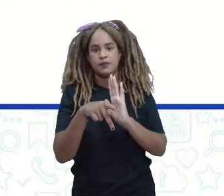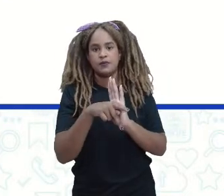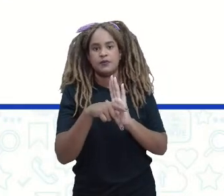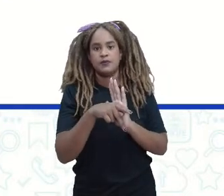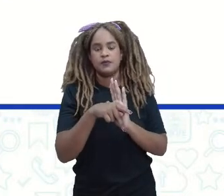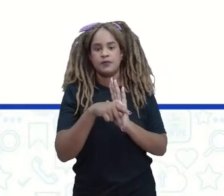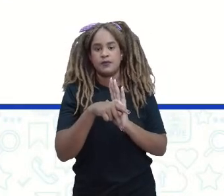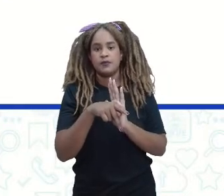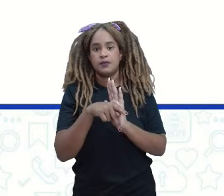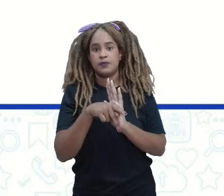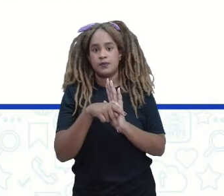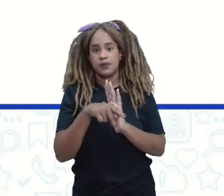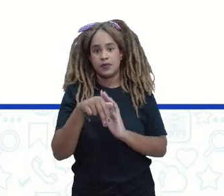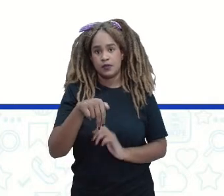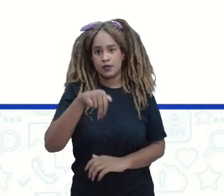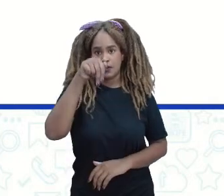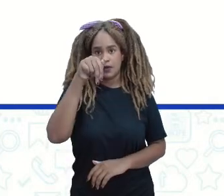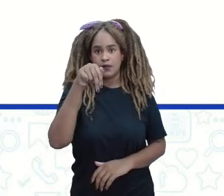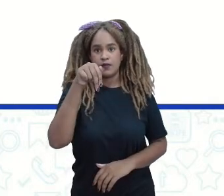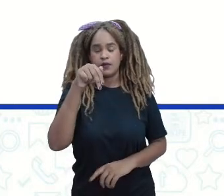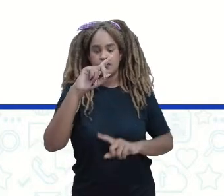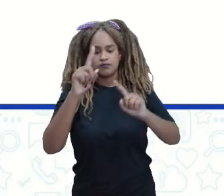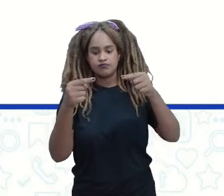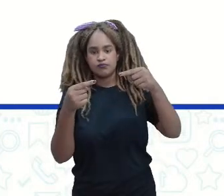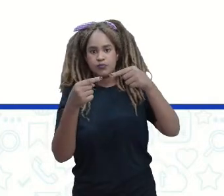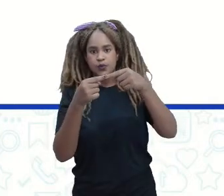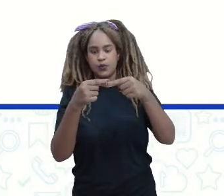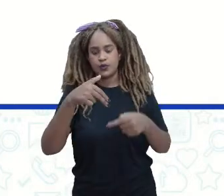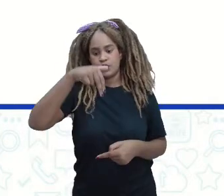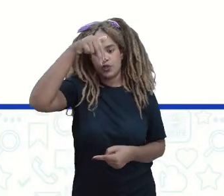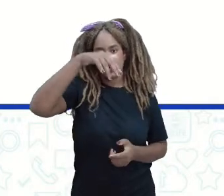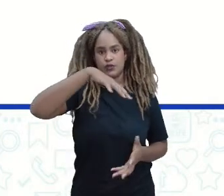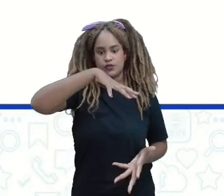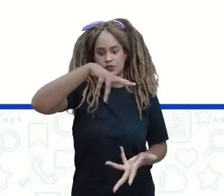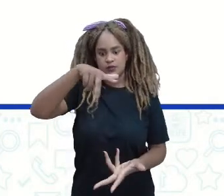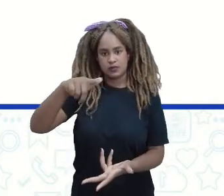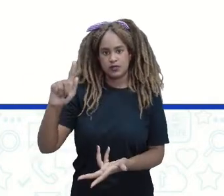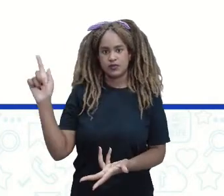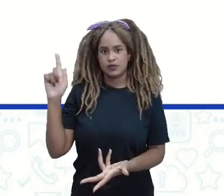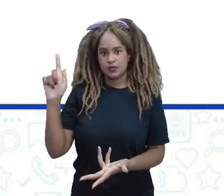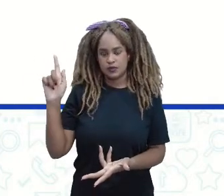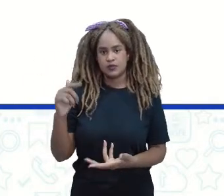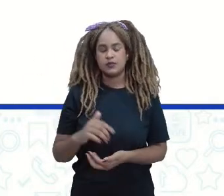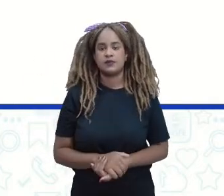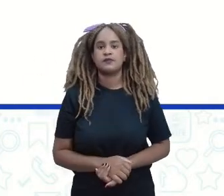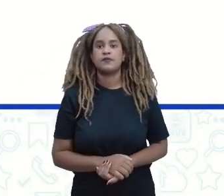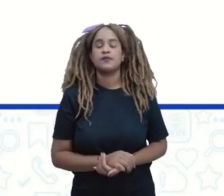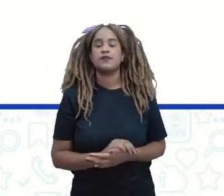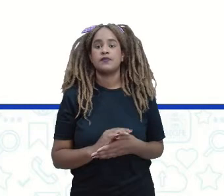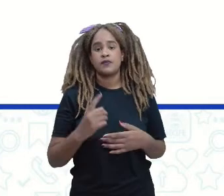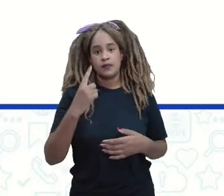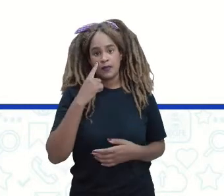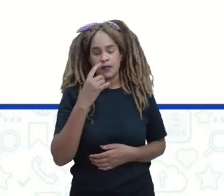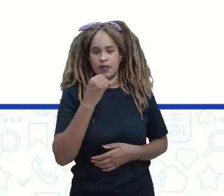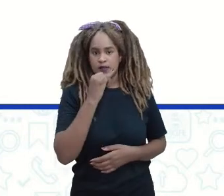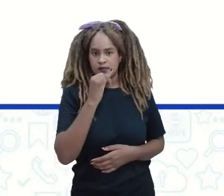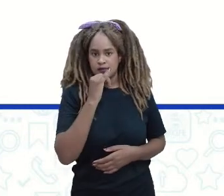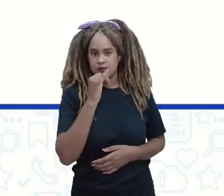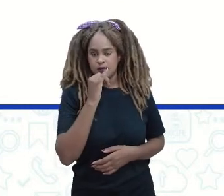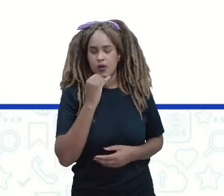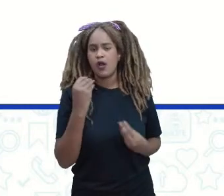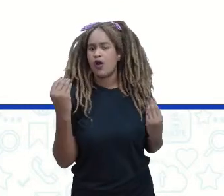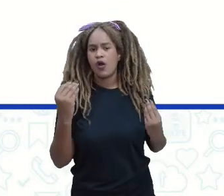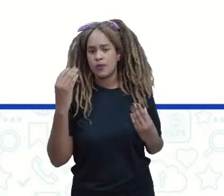norte geográfico da Terra, né? Então, como é que a gente sabe disso? Quando a gente vai usar uma bússola, né?